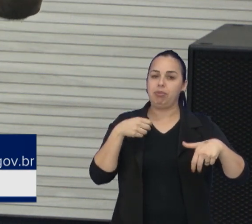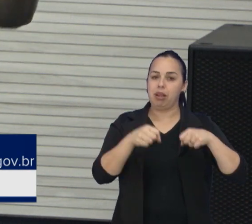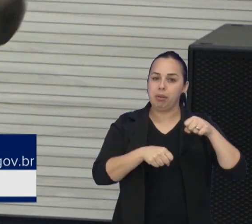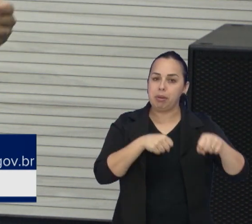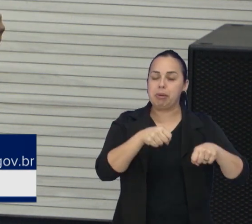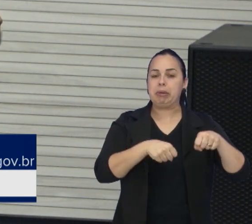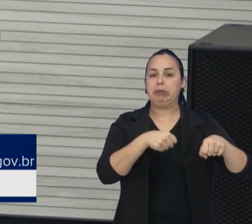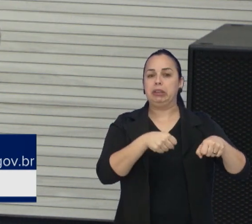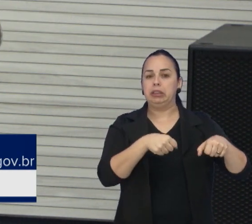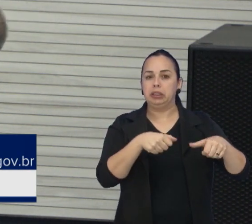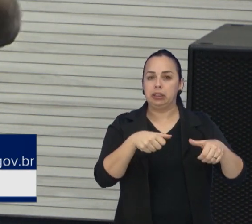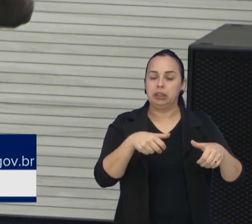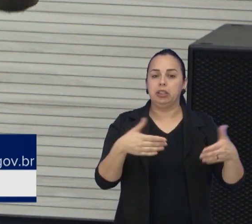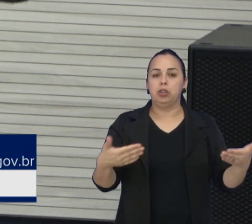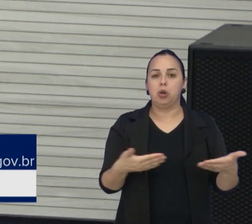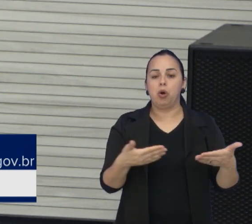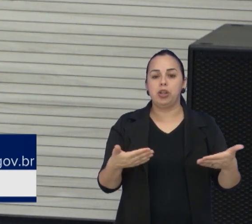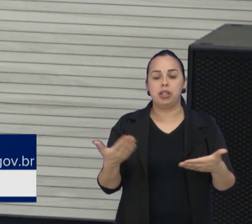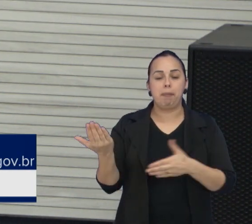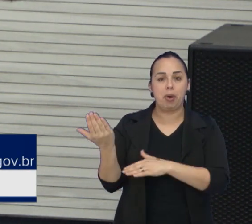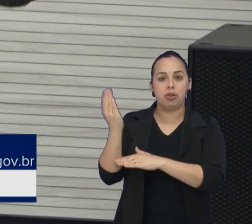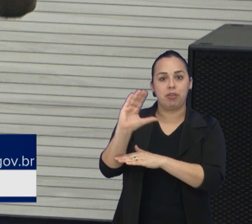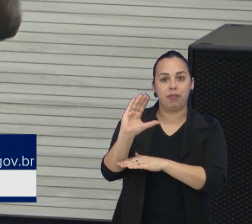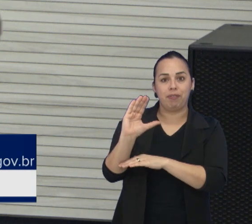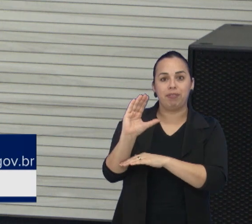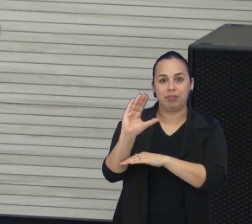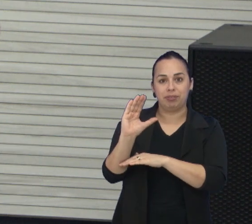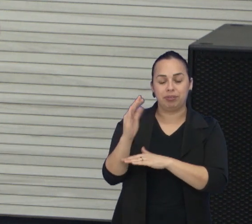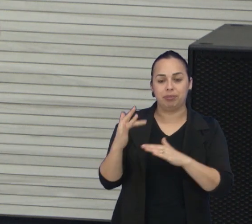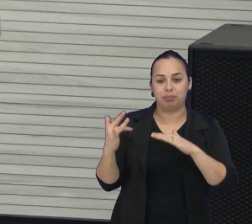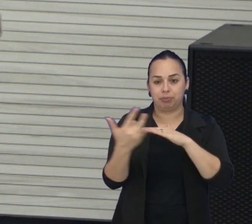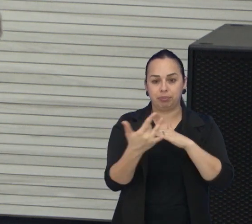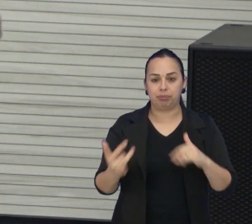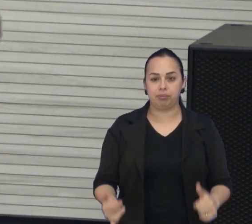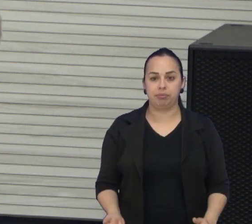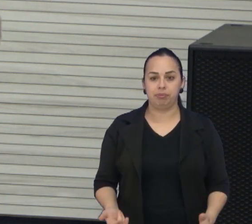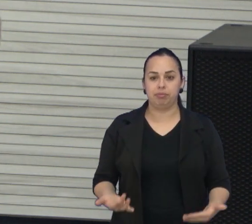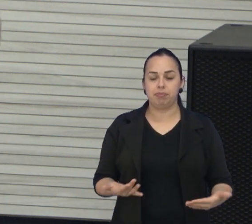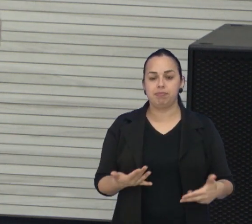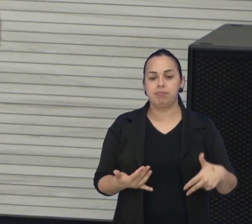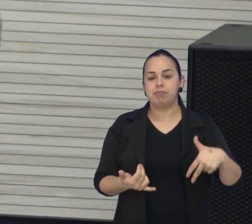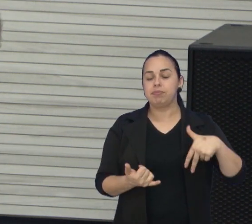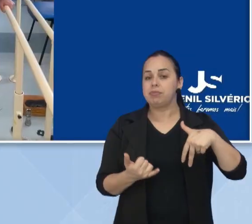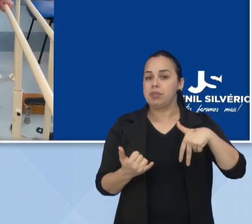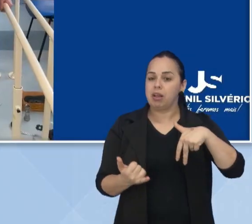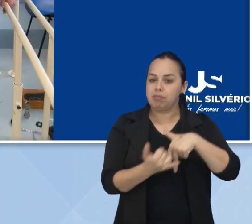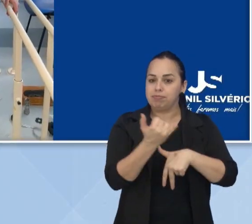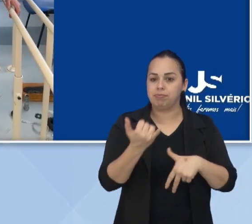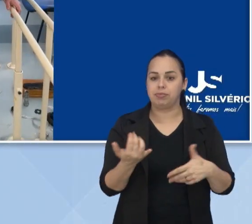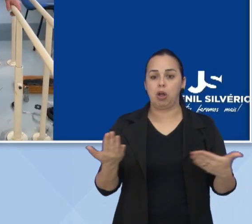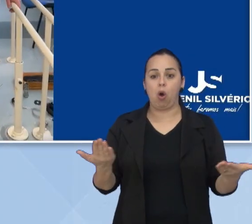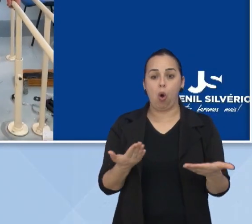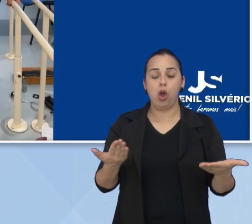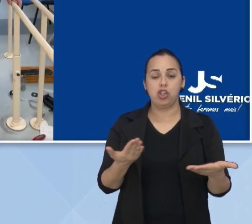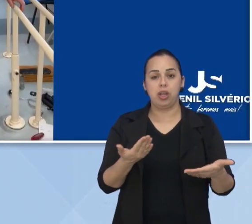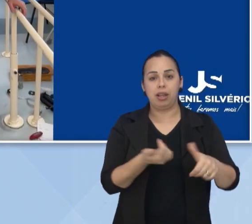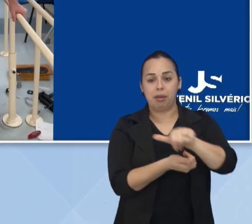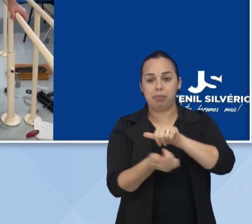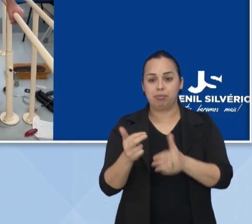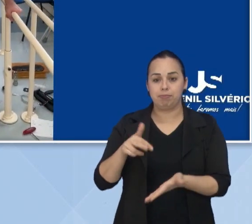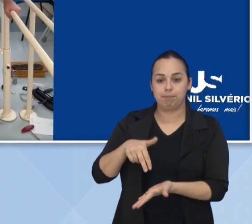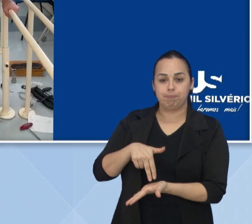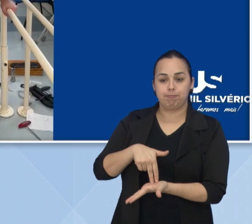nas redes sociais está colocado um vídeo. Por favor, Beto, por gentileza. Esse vídeo, então, onde o